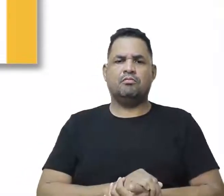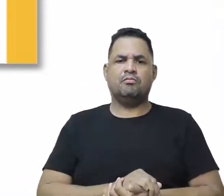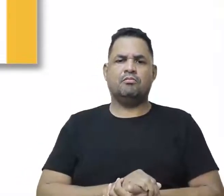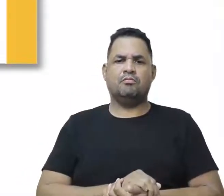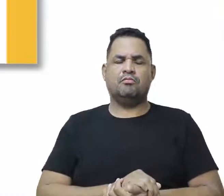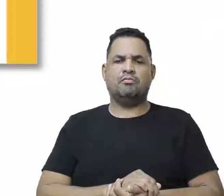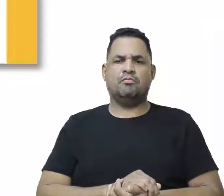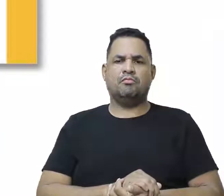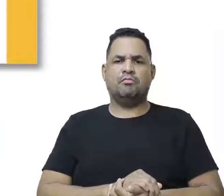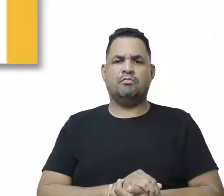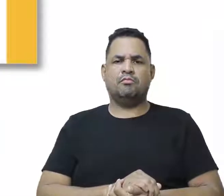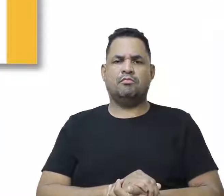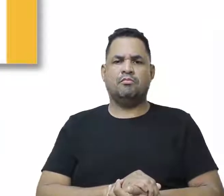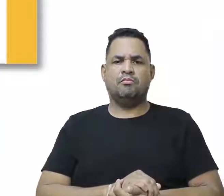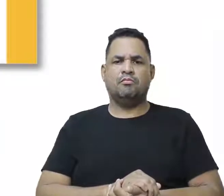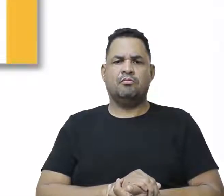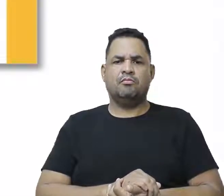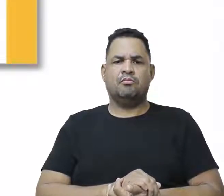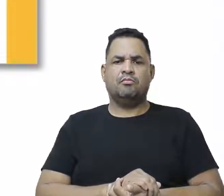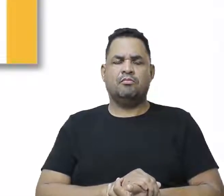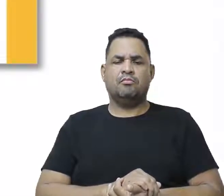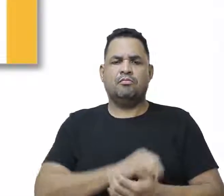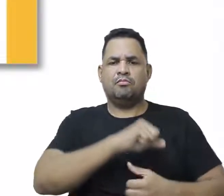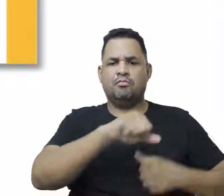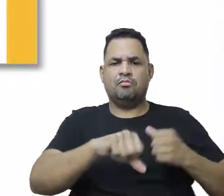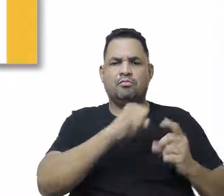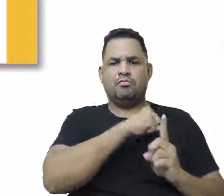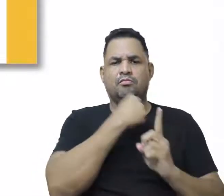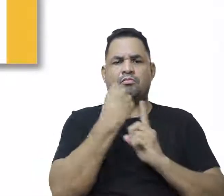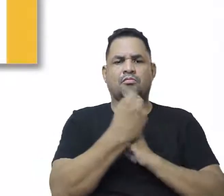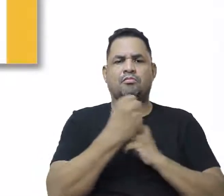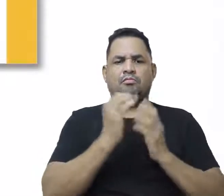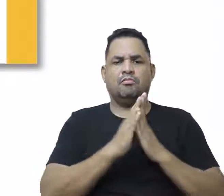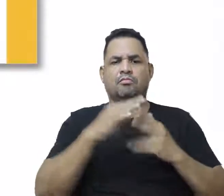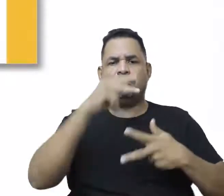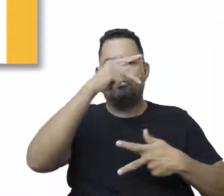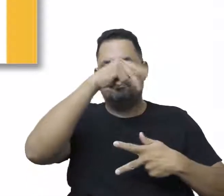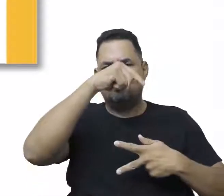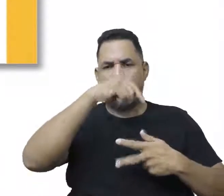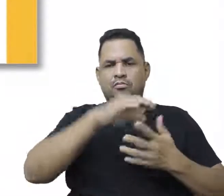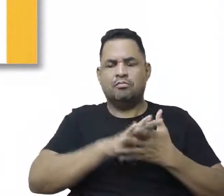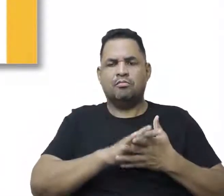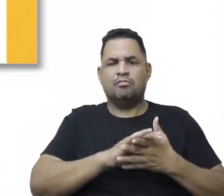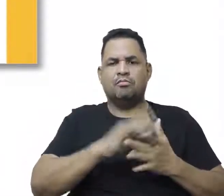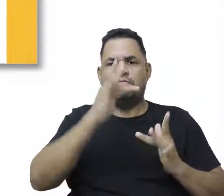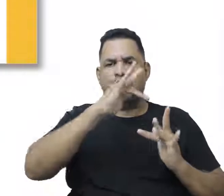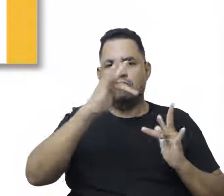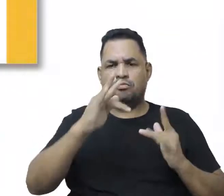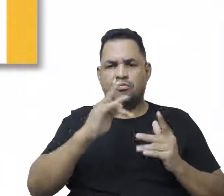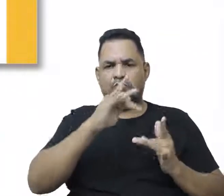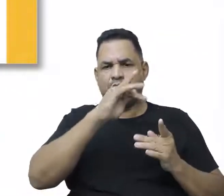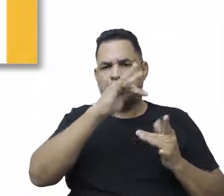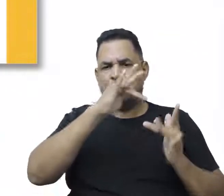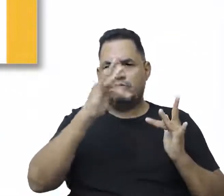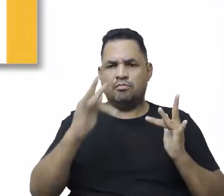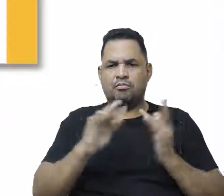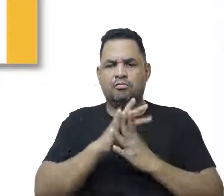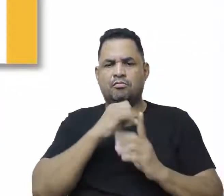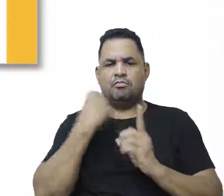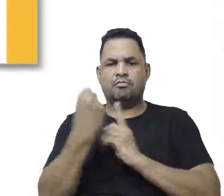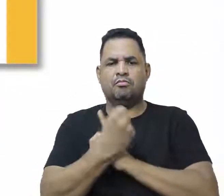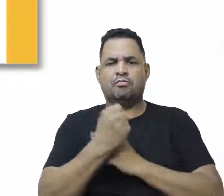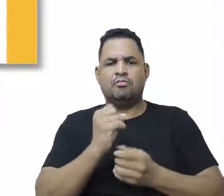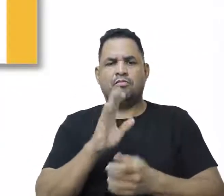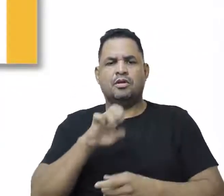mudança social e Sociologia mudança social para os clássicos da Sociologia que a gente falar sobre